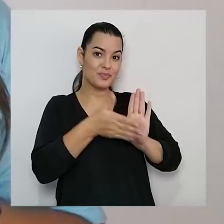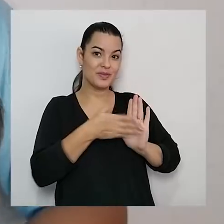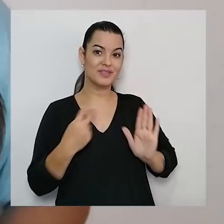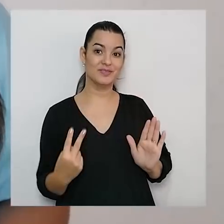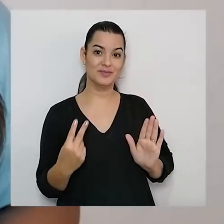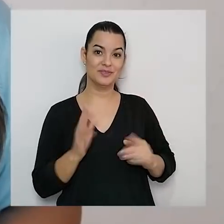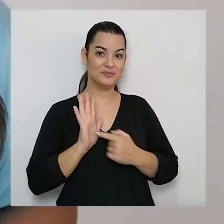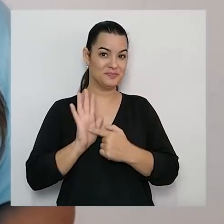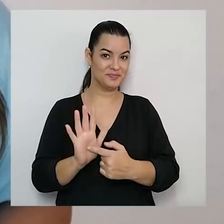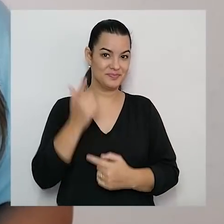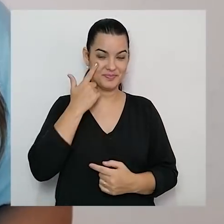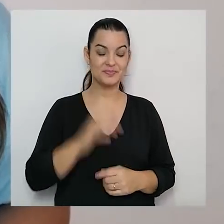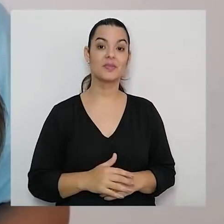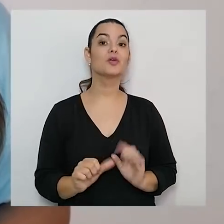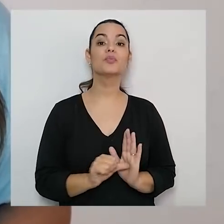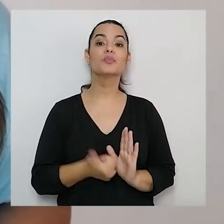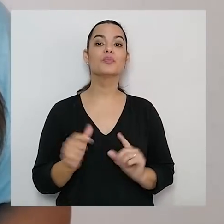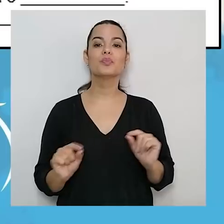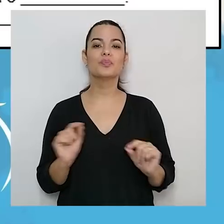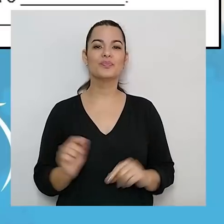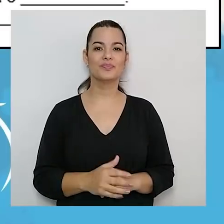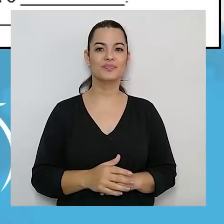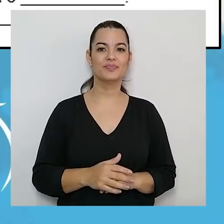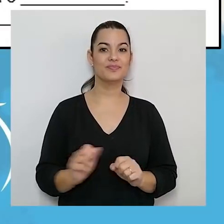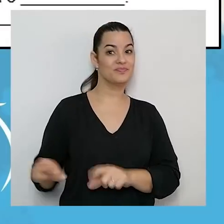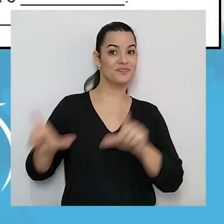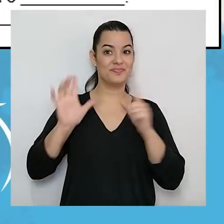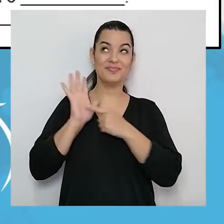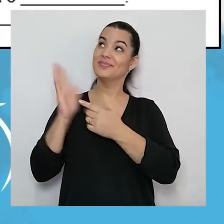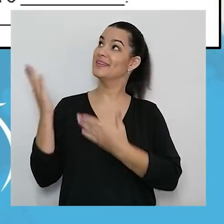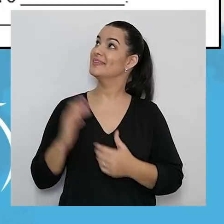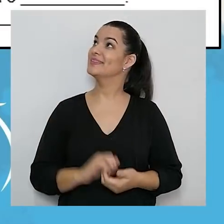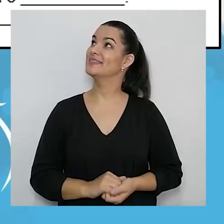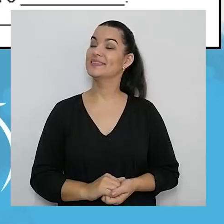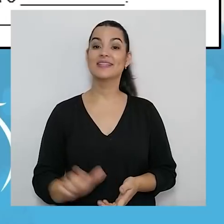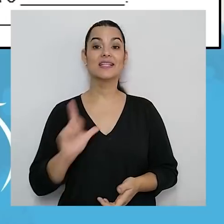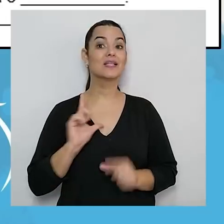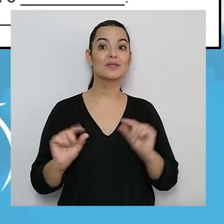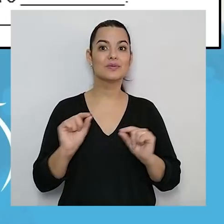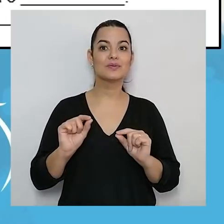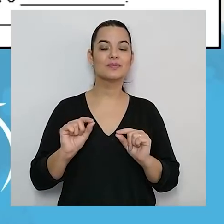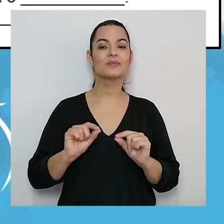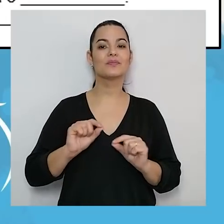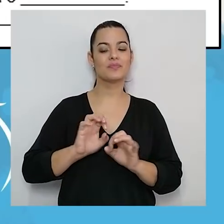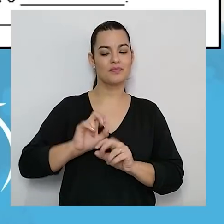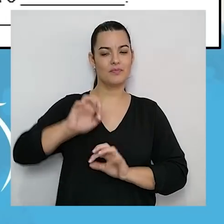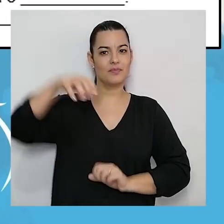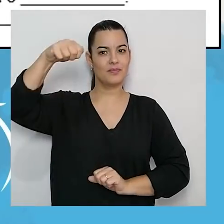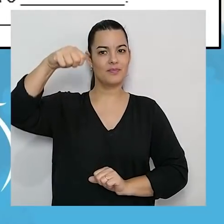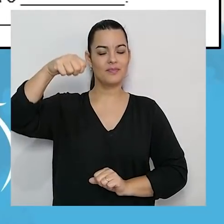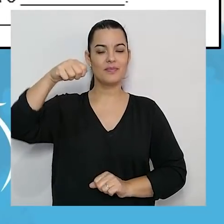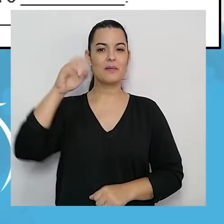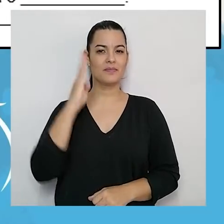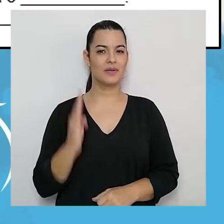A primeira é essa que vai aparecer aí na sua tela. Nós temos aí um mapa do Brasil com a marcação